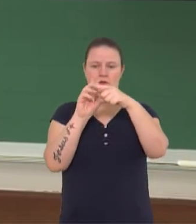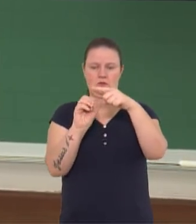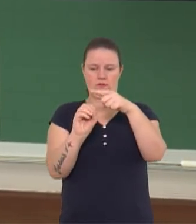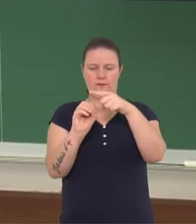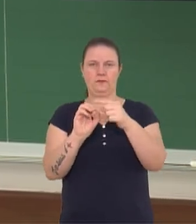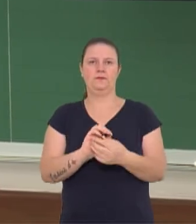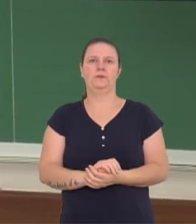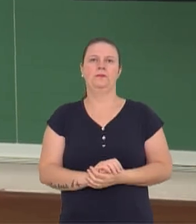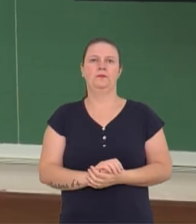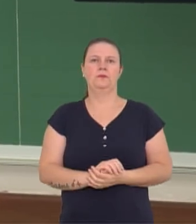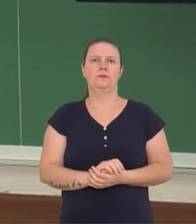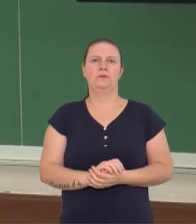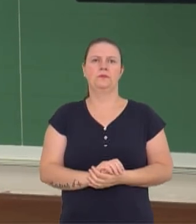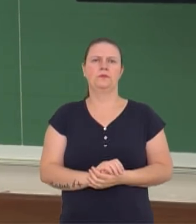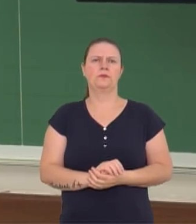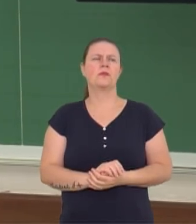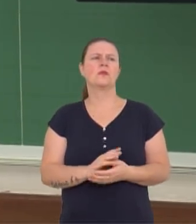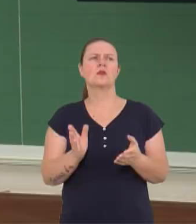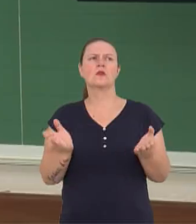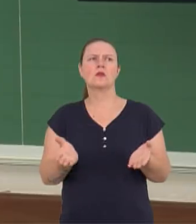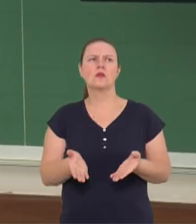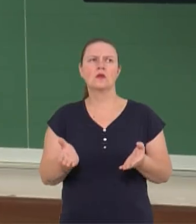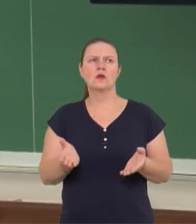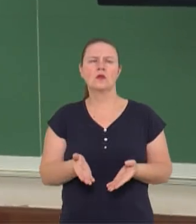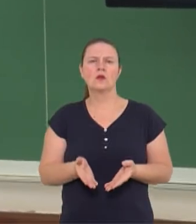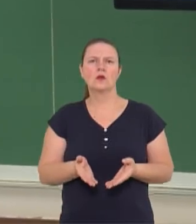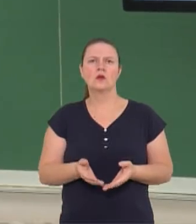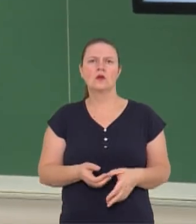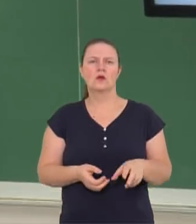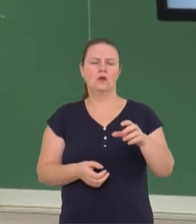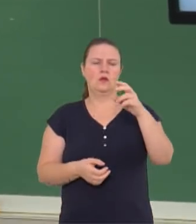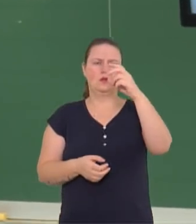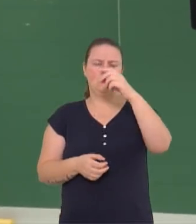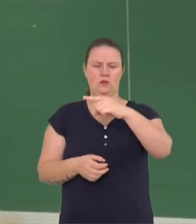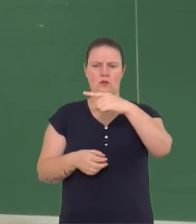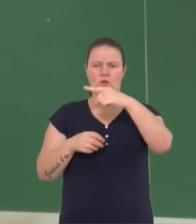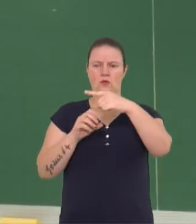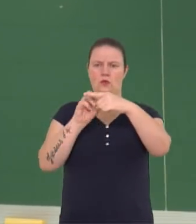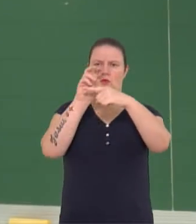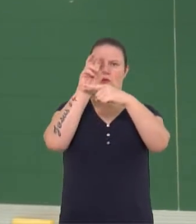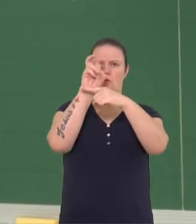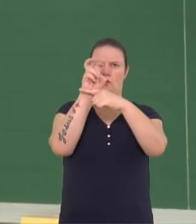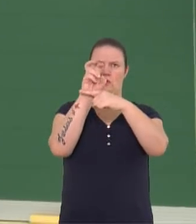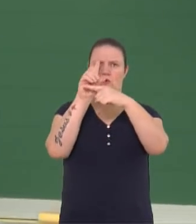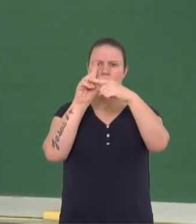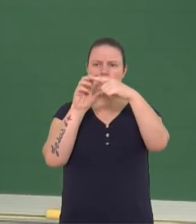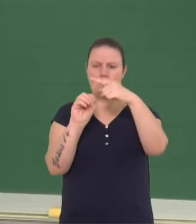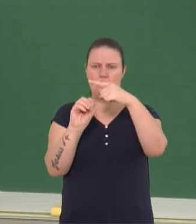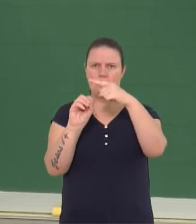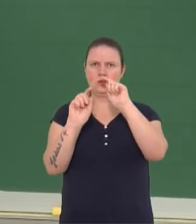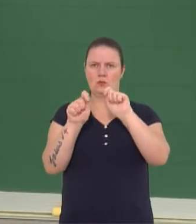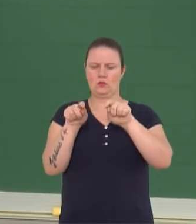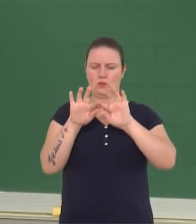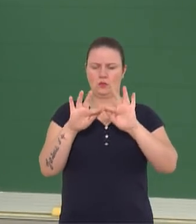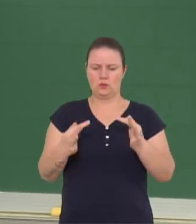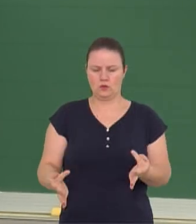décimos. 5 décimos eu consigo simplificar por 5, que vai